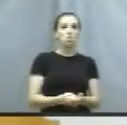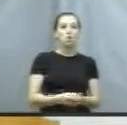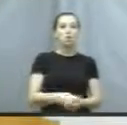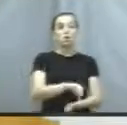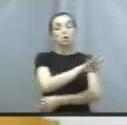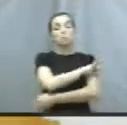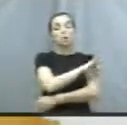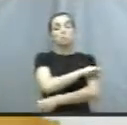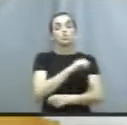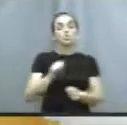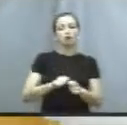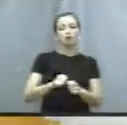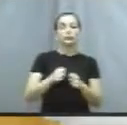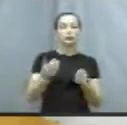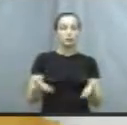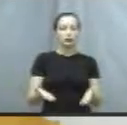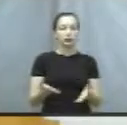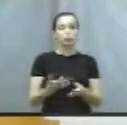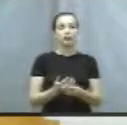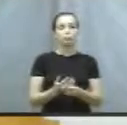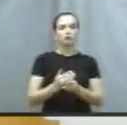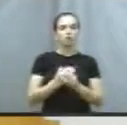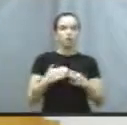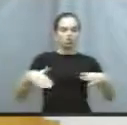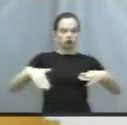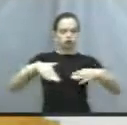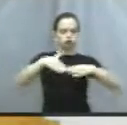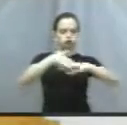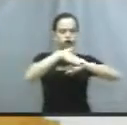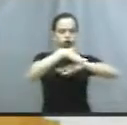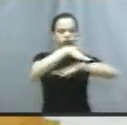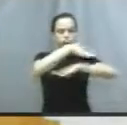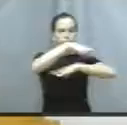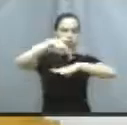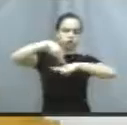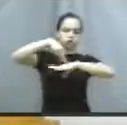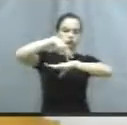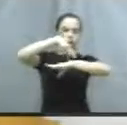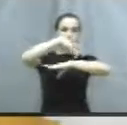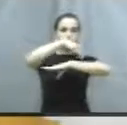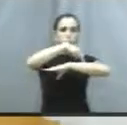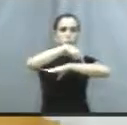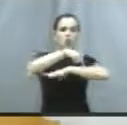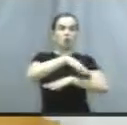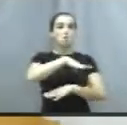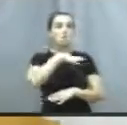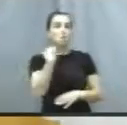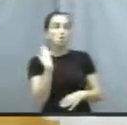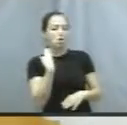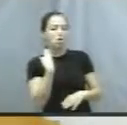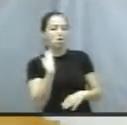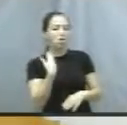que é a obrigação dela. Lembrando que o pontilhão da 22 de agosto, onde foi assassinada a